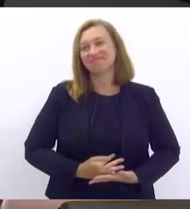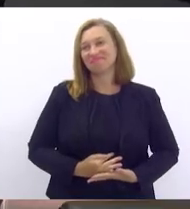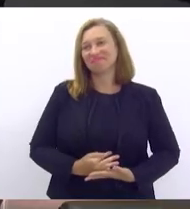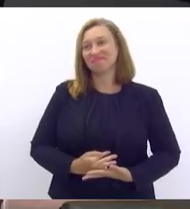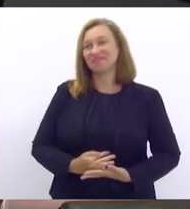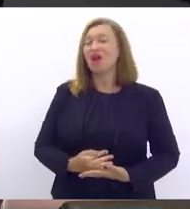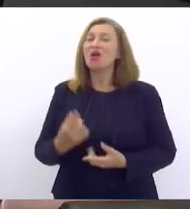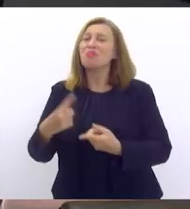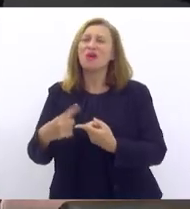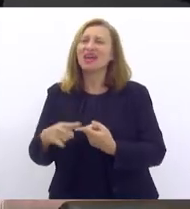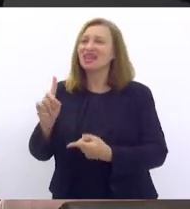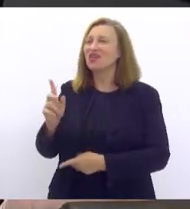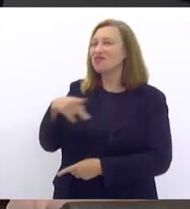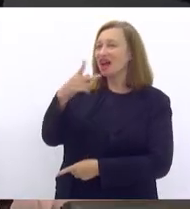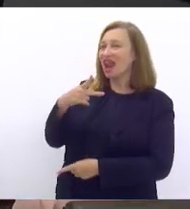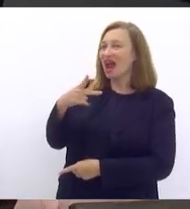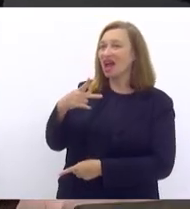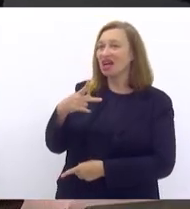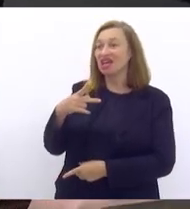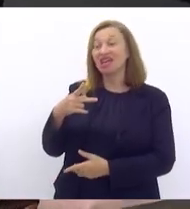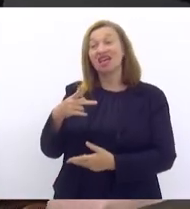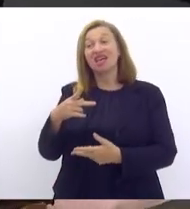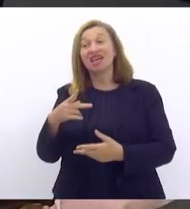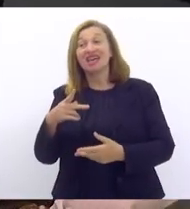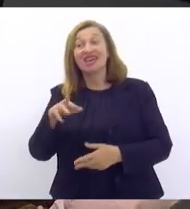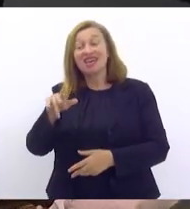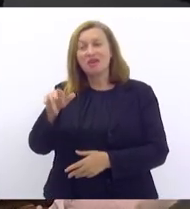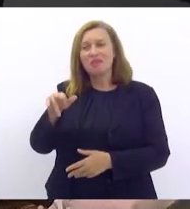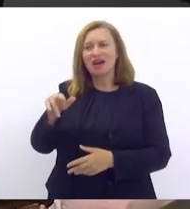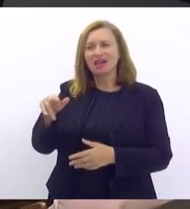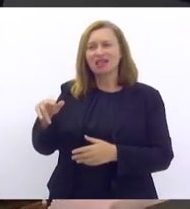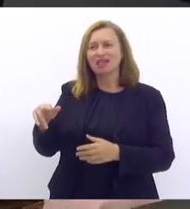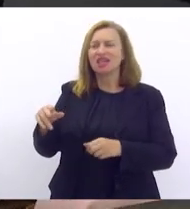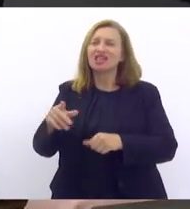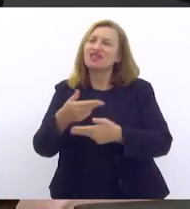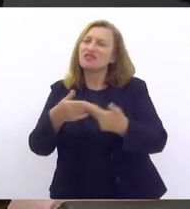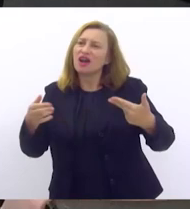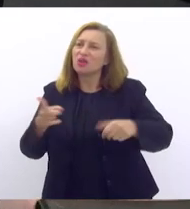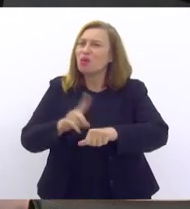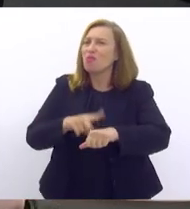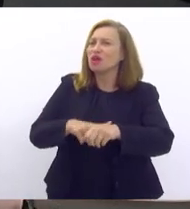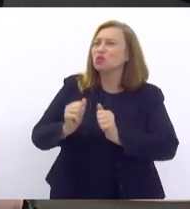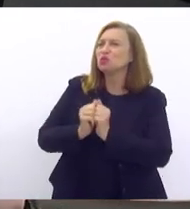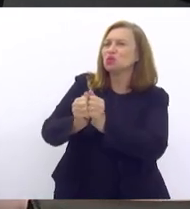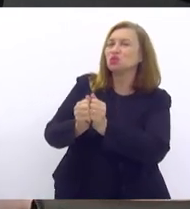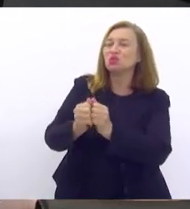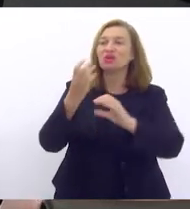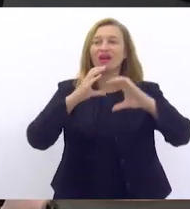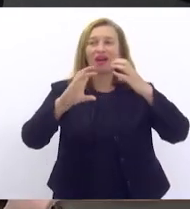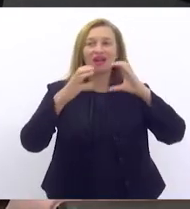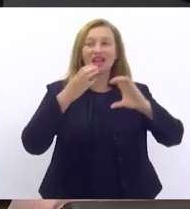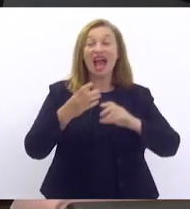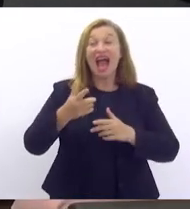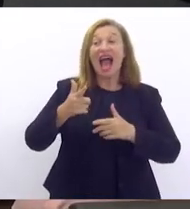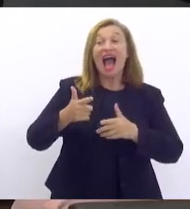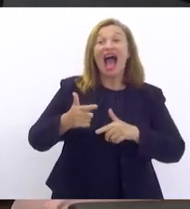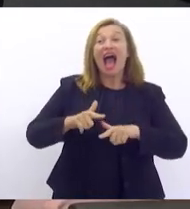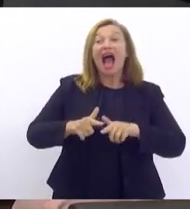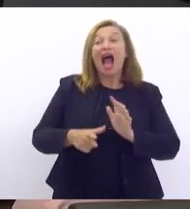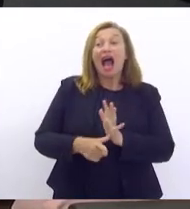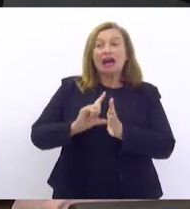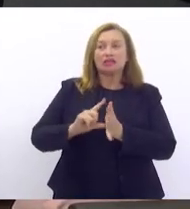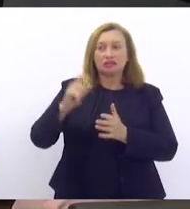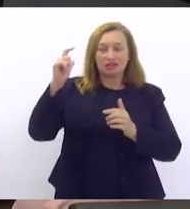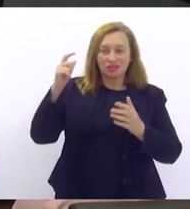E por que não dizer irmã de palco, de muitos palcos, né, Olívia? Começamos juntos, nós tínhamos cabelo ainda na época, quando a gente